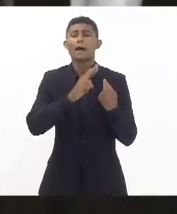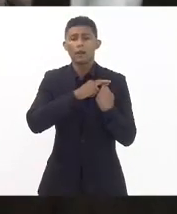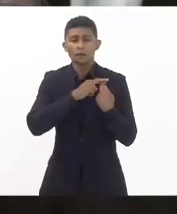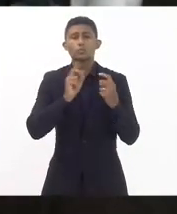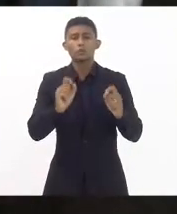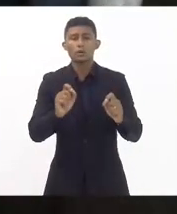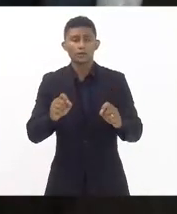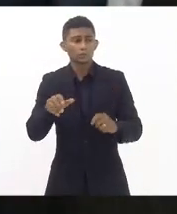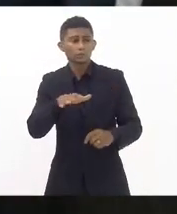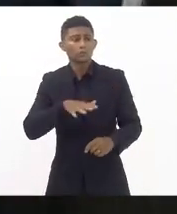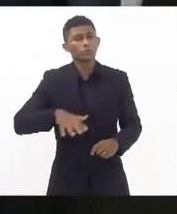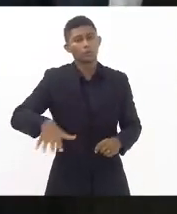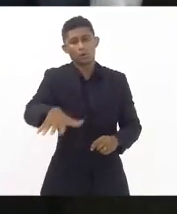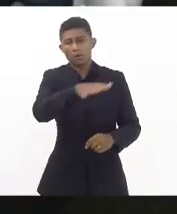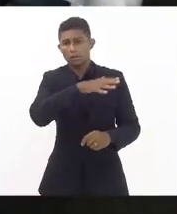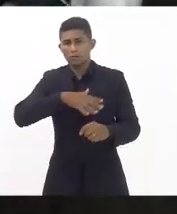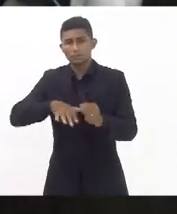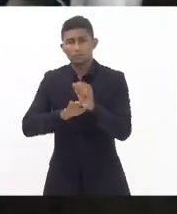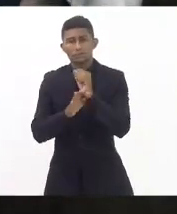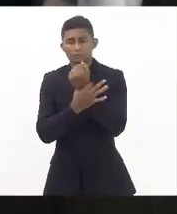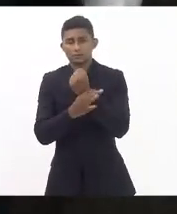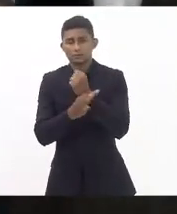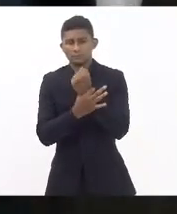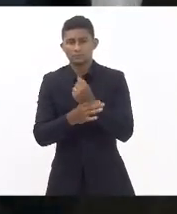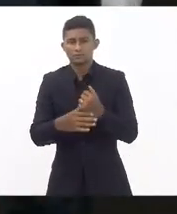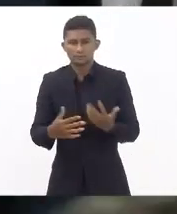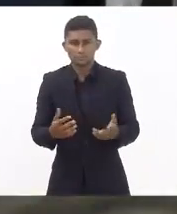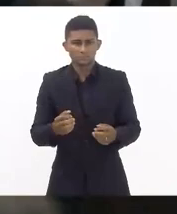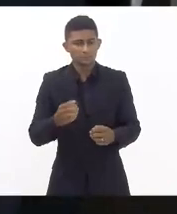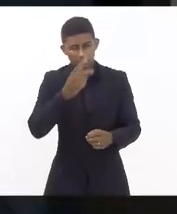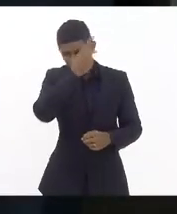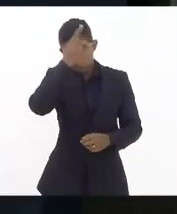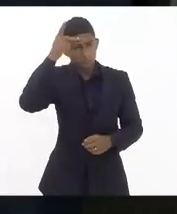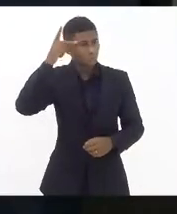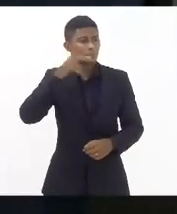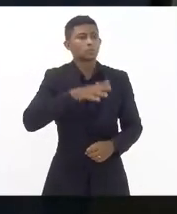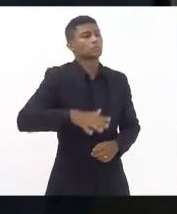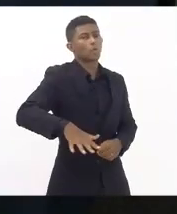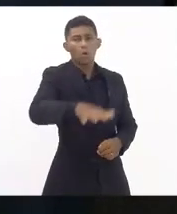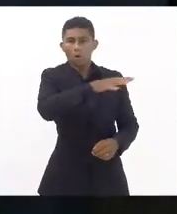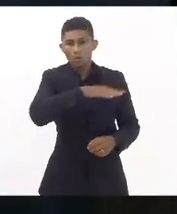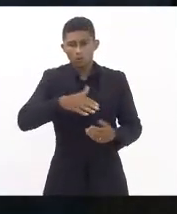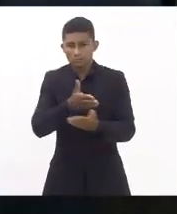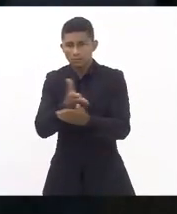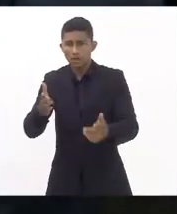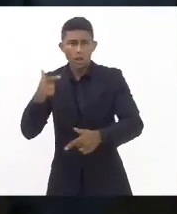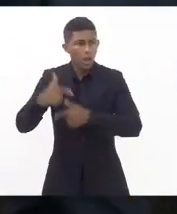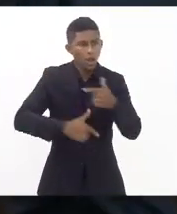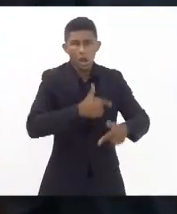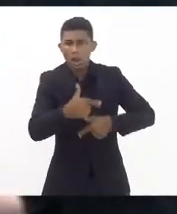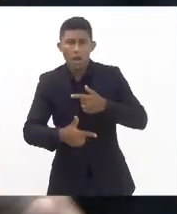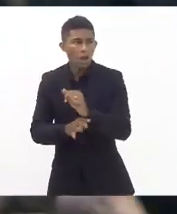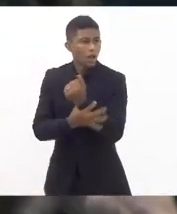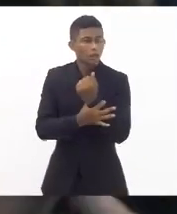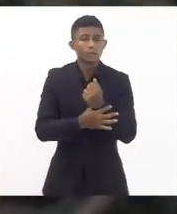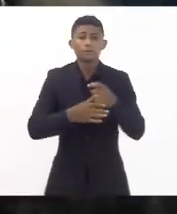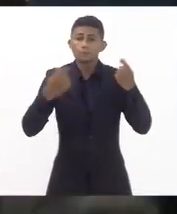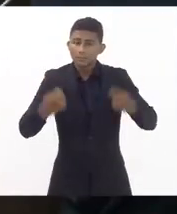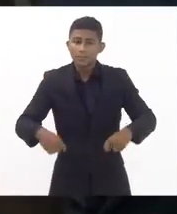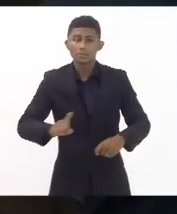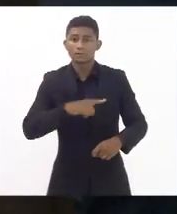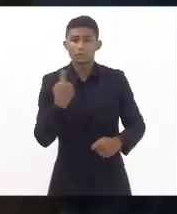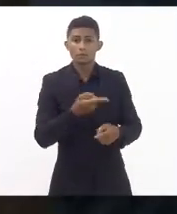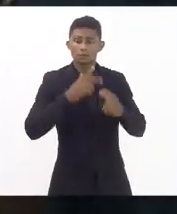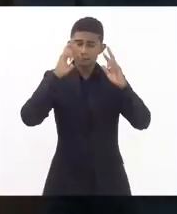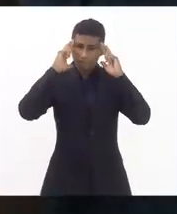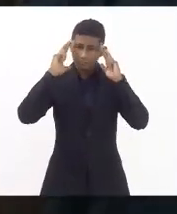para dar segurança às pessoas, precisam ter a própria segurança respeitada. Então,